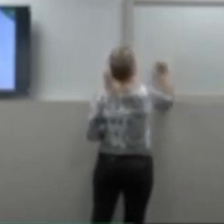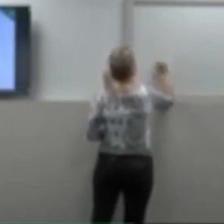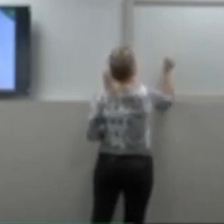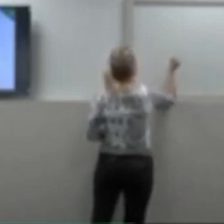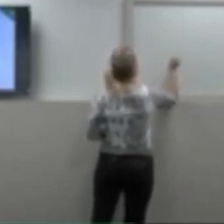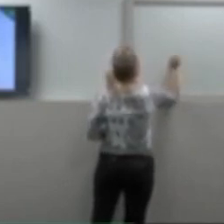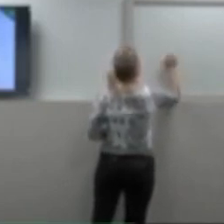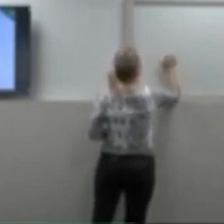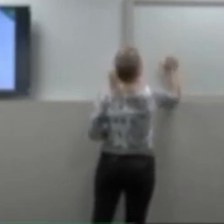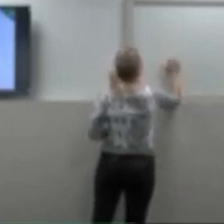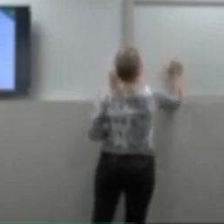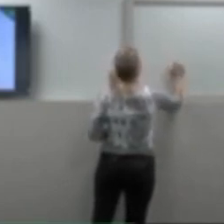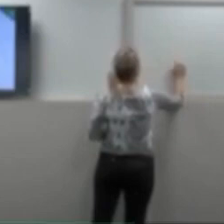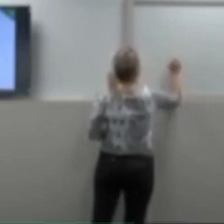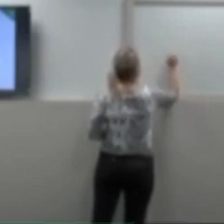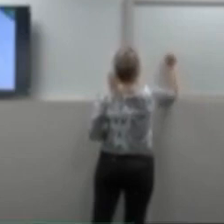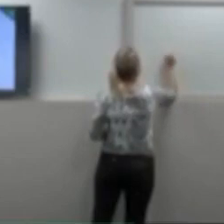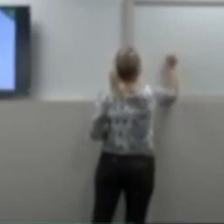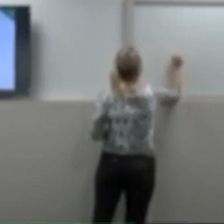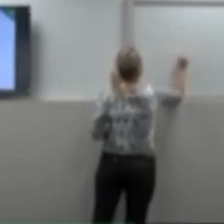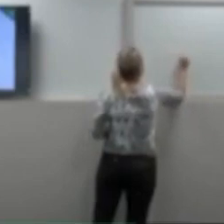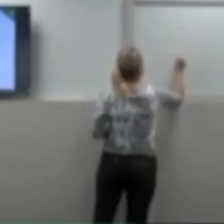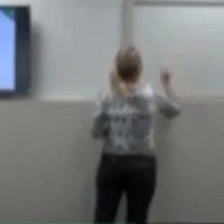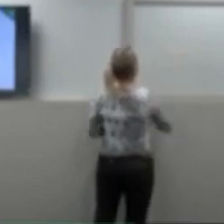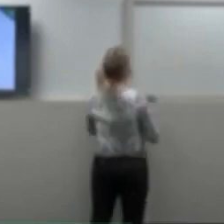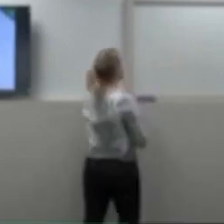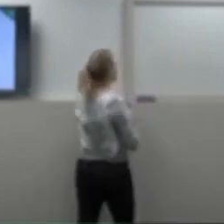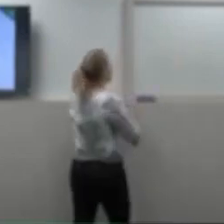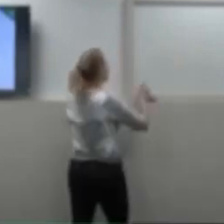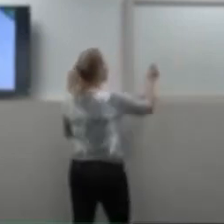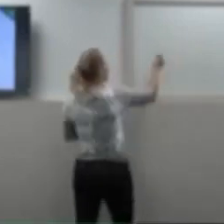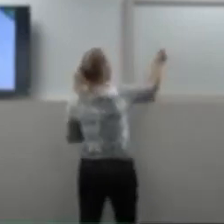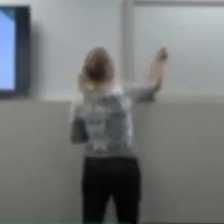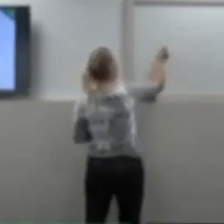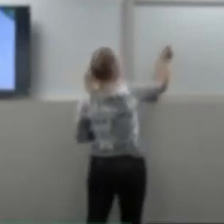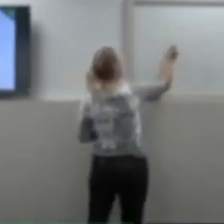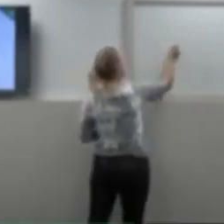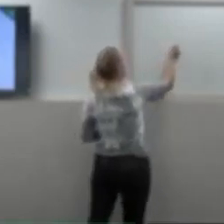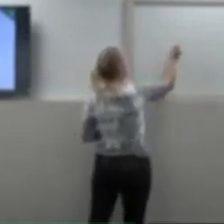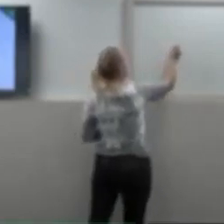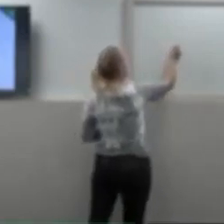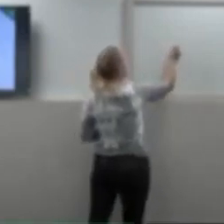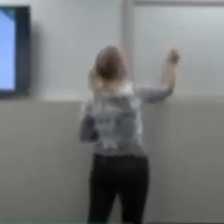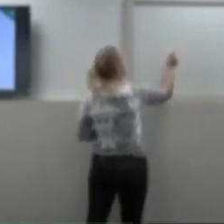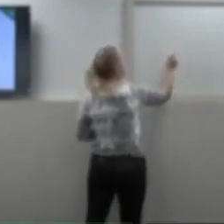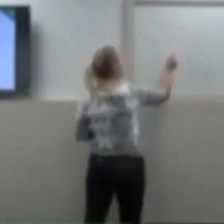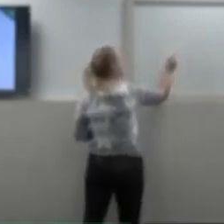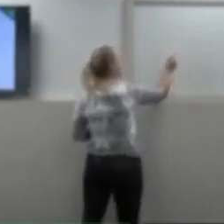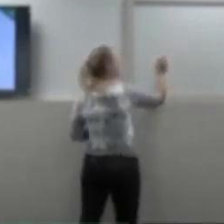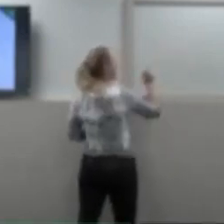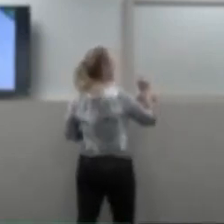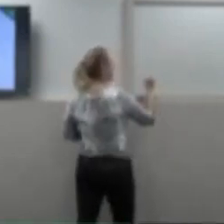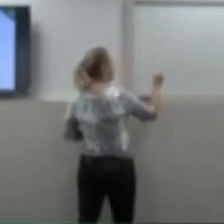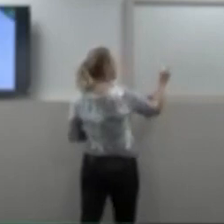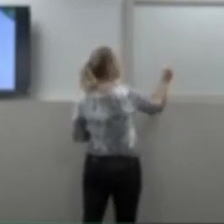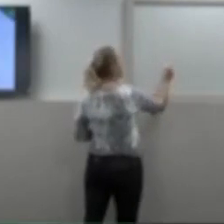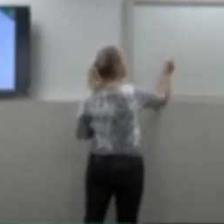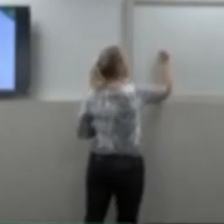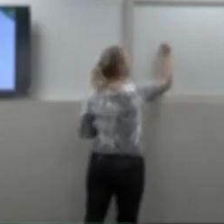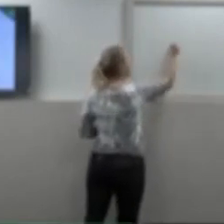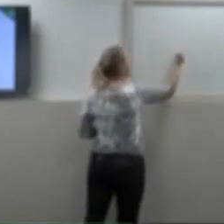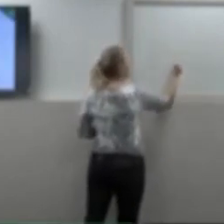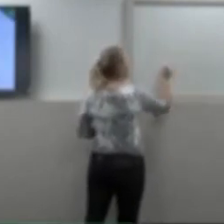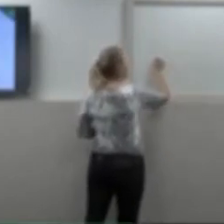ruim, né? Professora não é muito boa. Olha só. Uma parte, duas partes, três